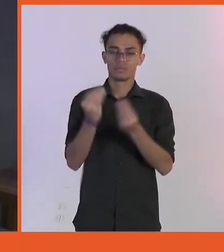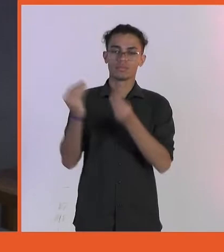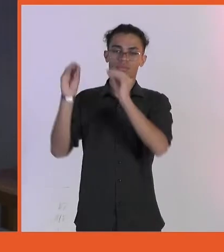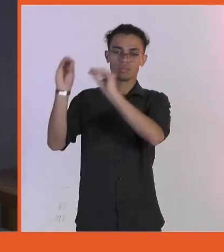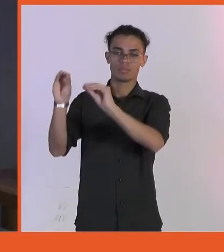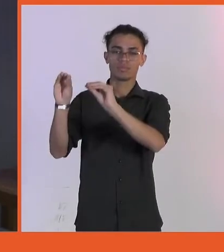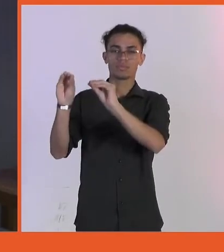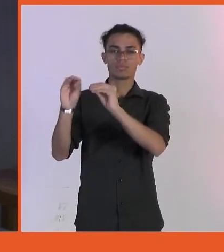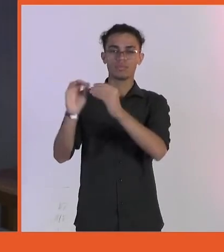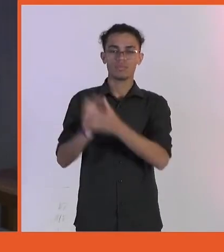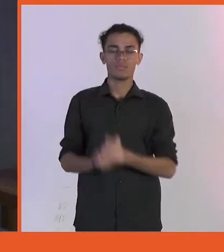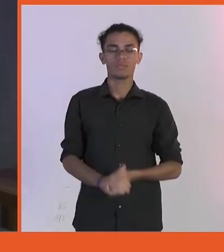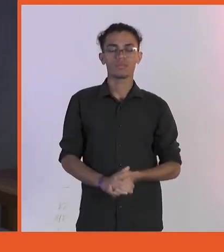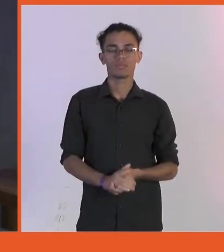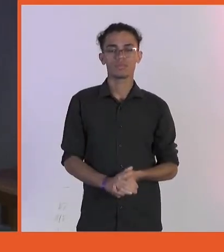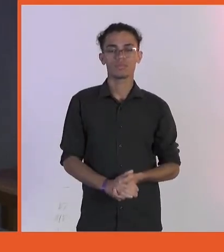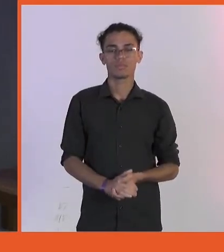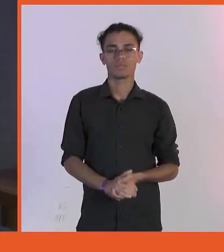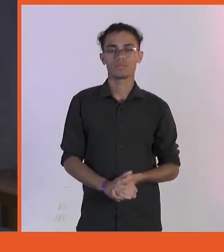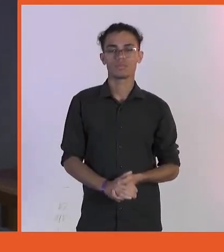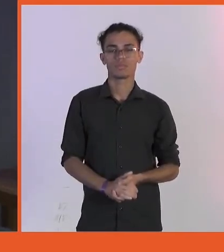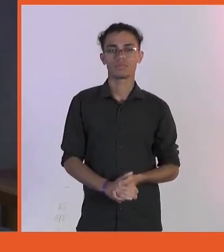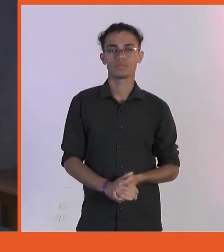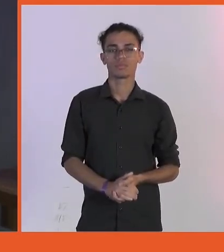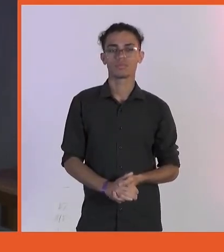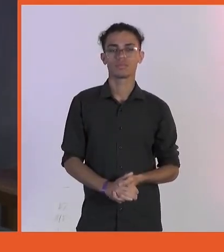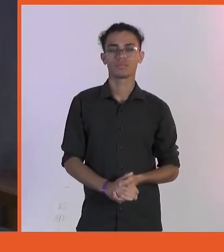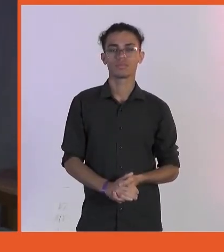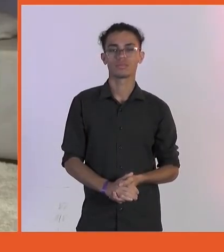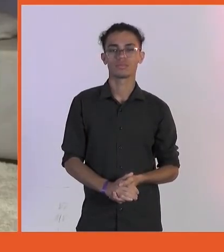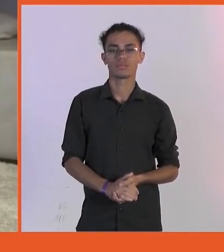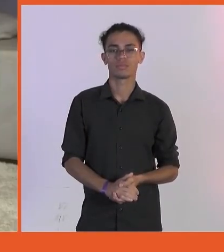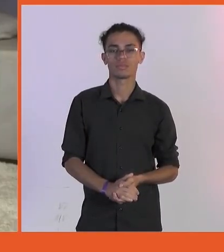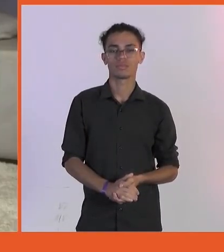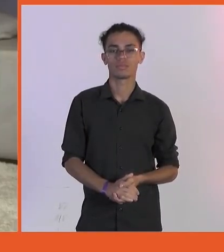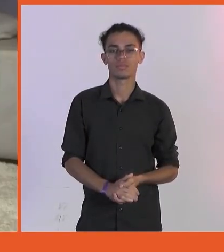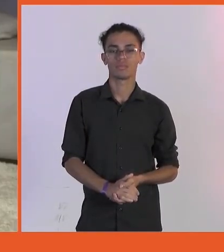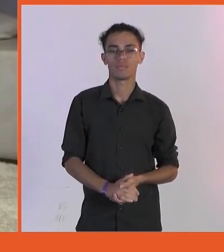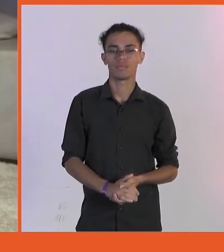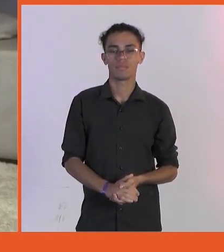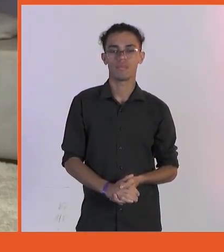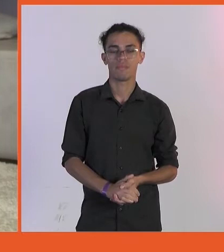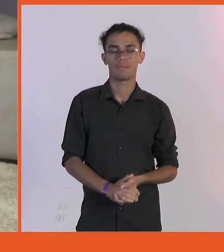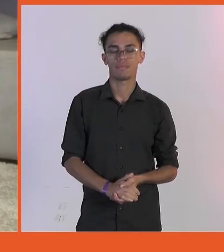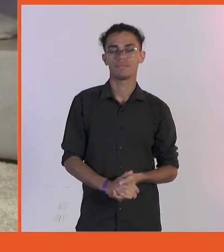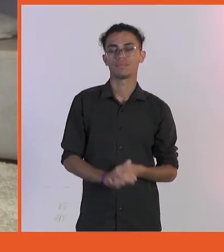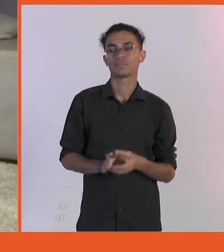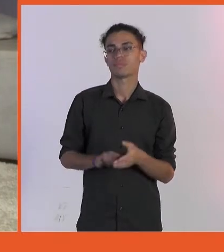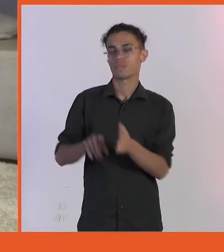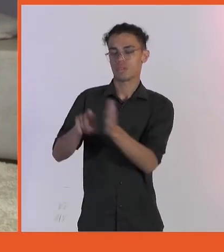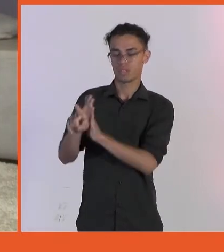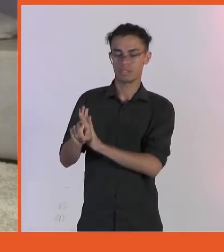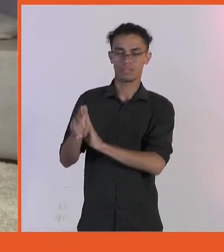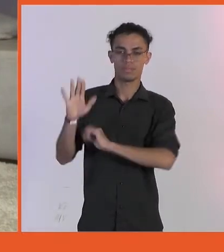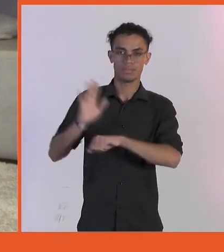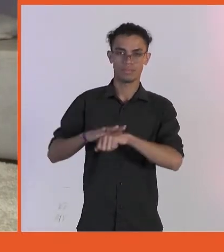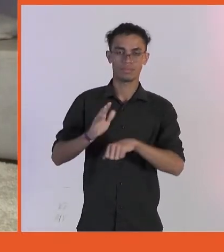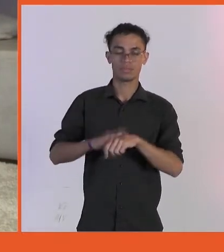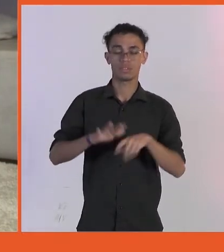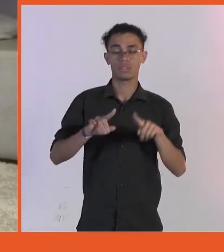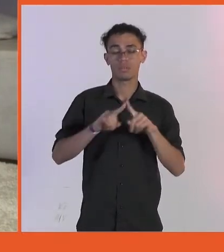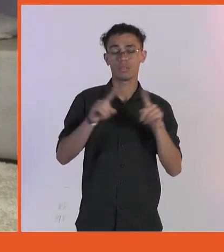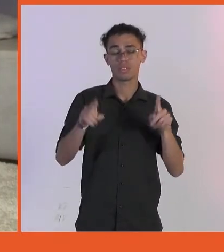sabe? Então, enfim, era só para finalizar essa questão dos números. Mas amei. Eu vou entrar aqui já com as perguntas, mas eu queria só